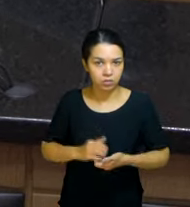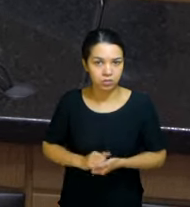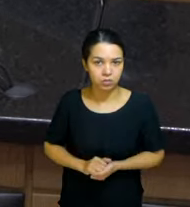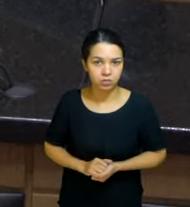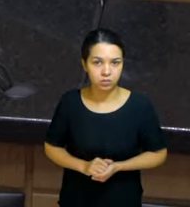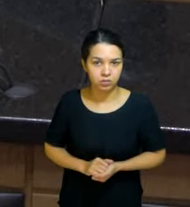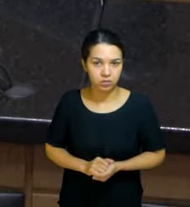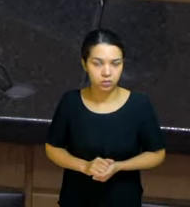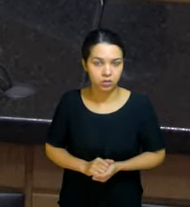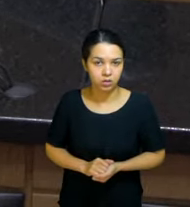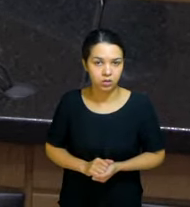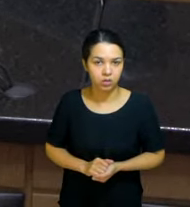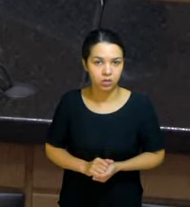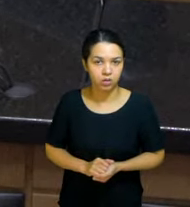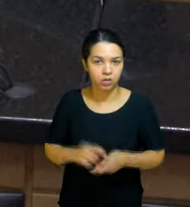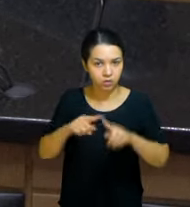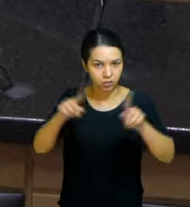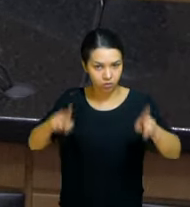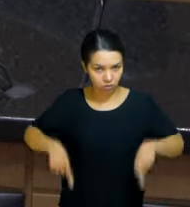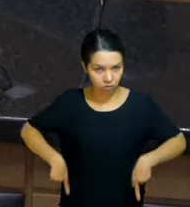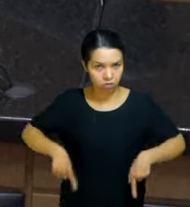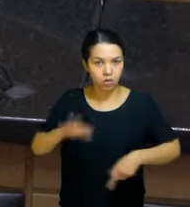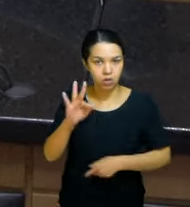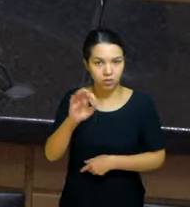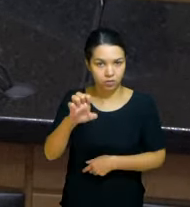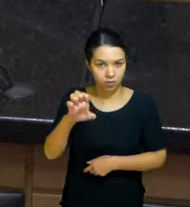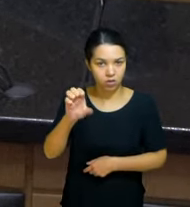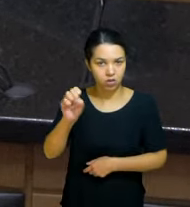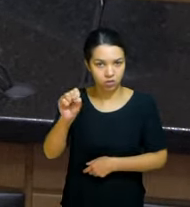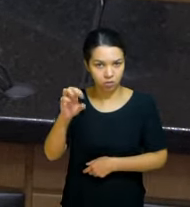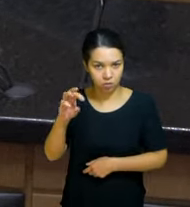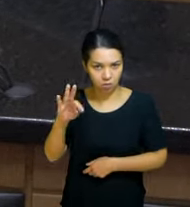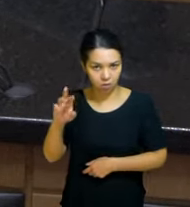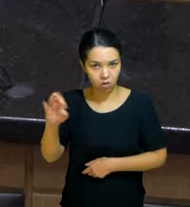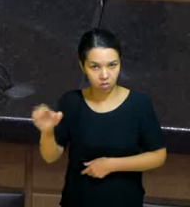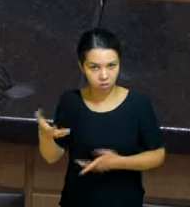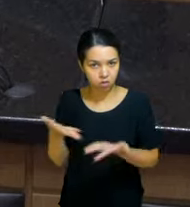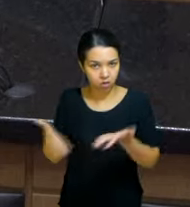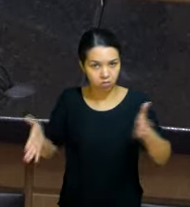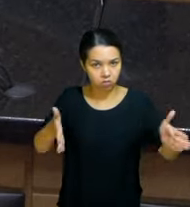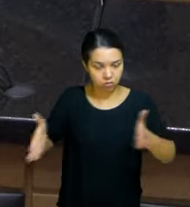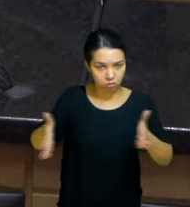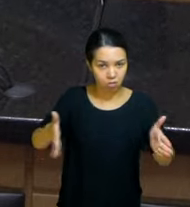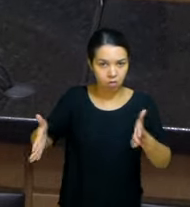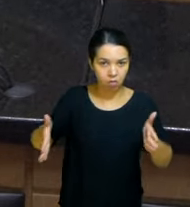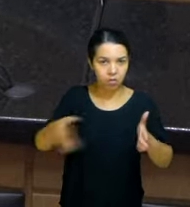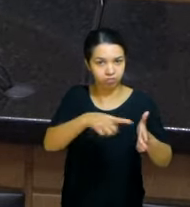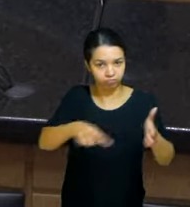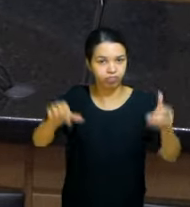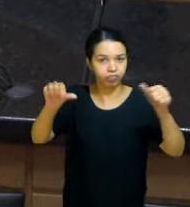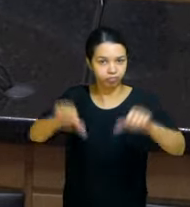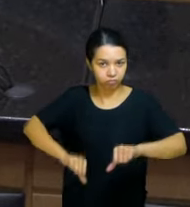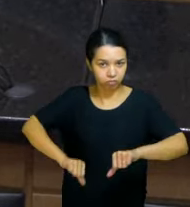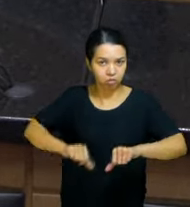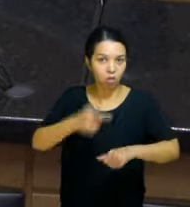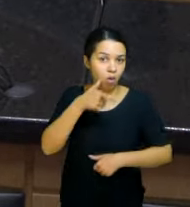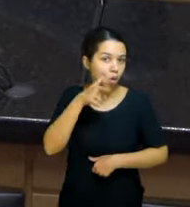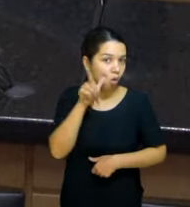da FESPORTE, que passam por uma situação catastrófica. Ontem, alguns